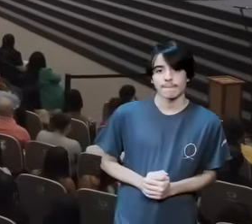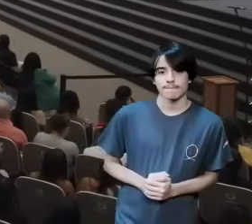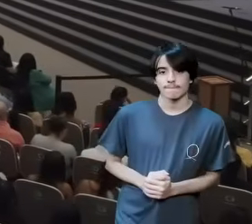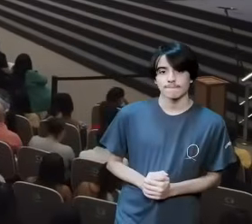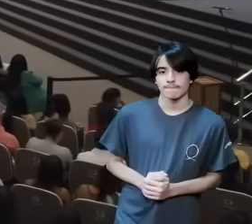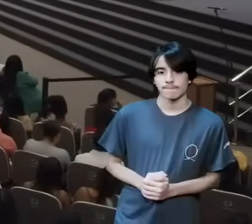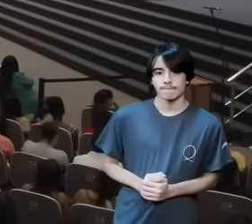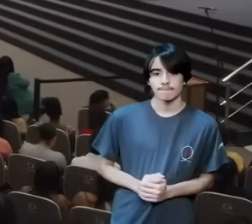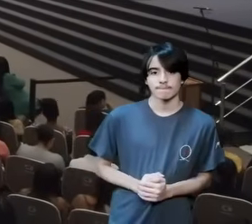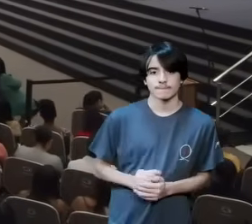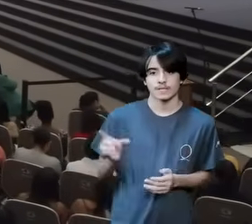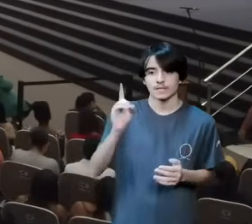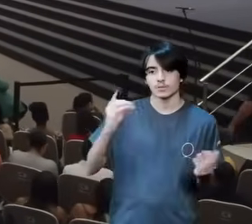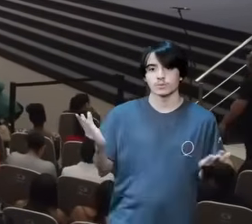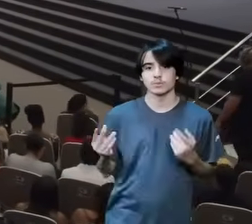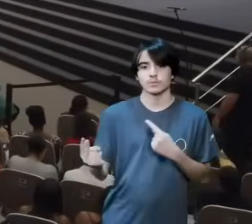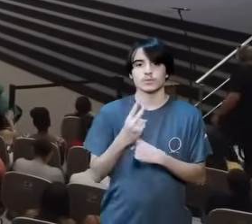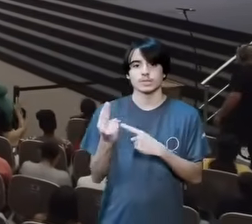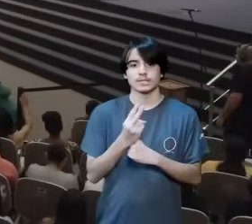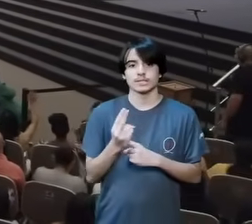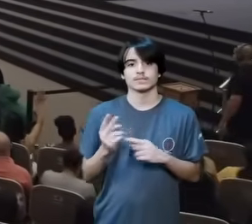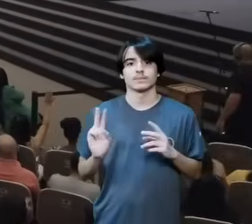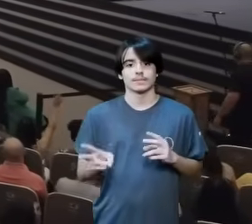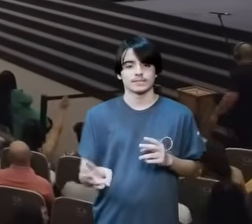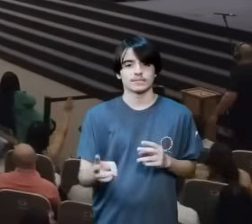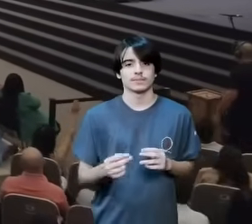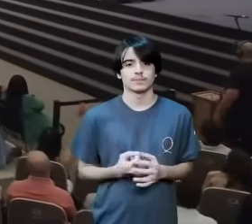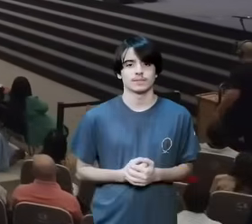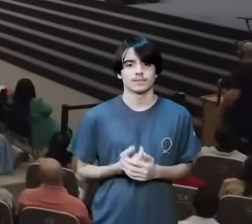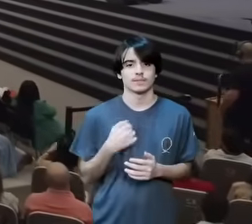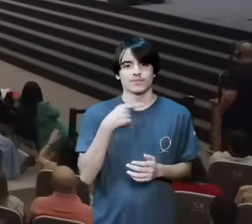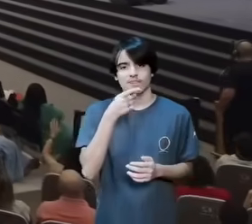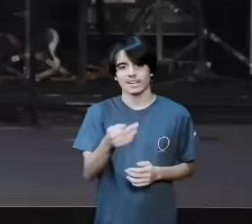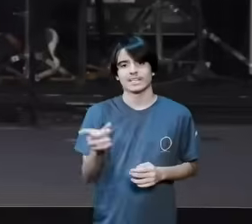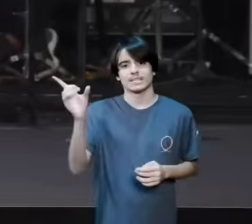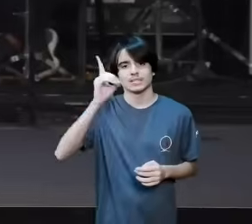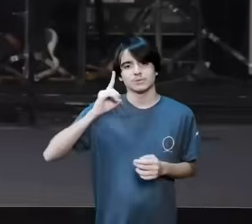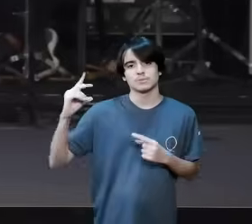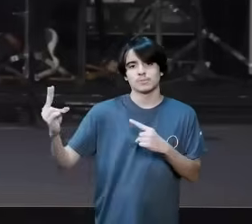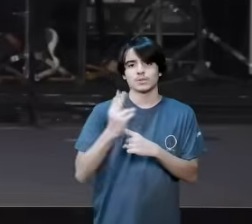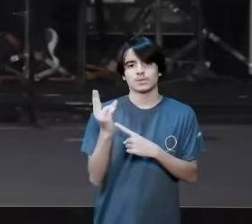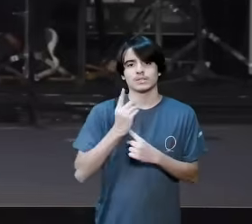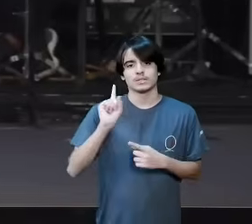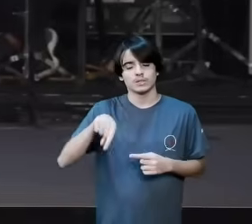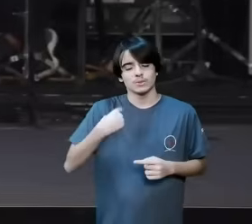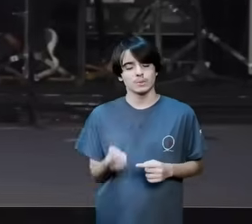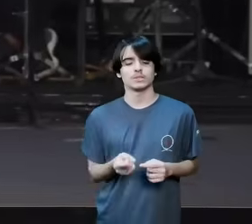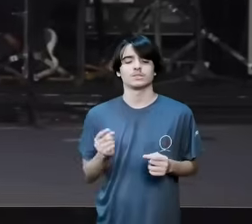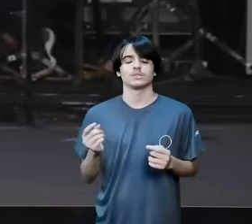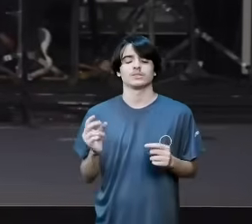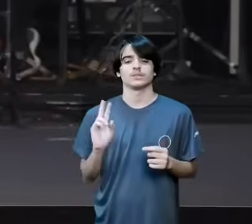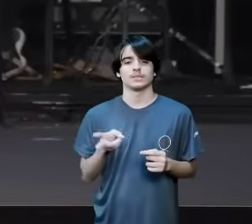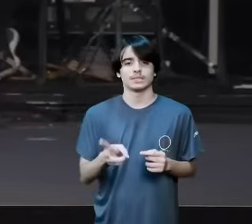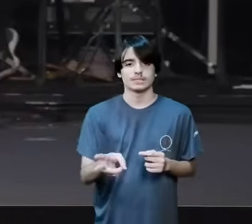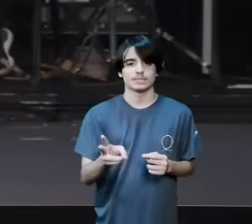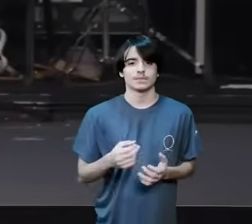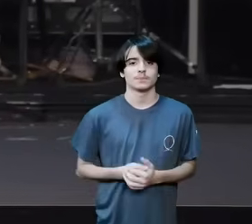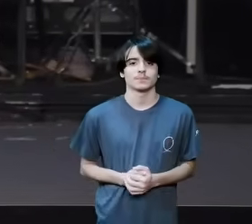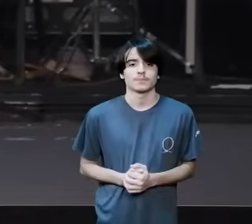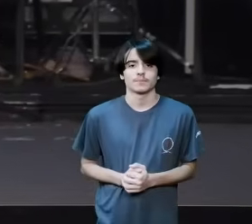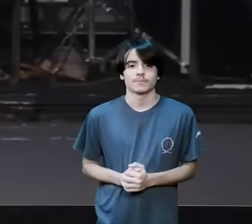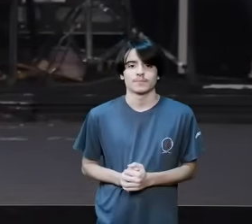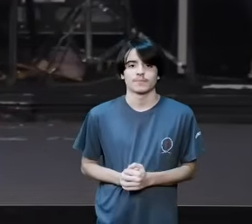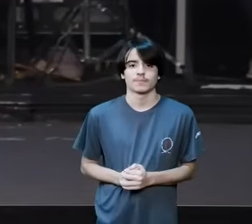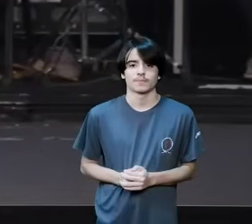Deus nos guarde nessa noite e para sempre. Ah, eu vou repetir isso. Deus nos guarde nessa noite e para sempre